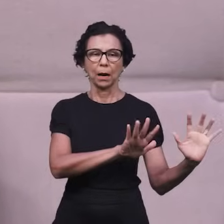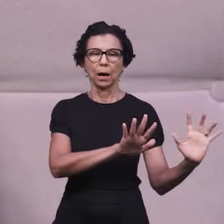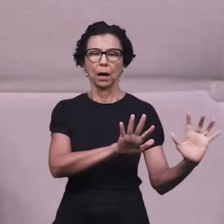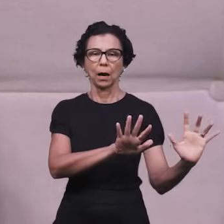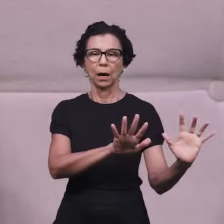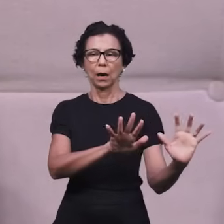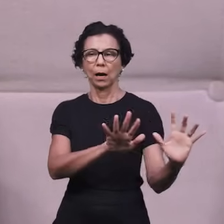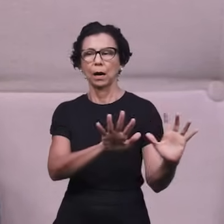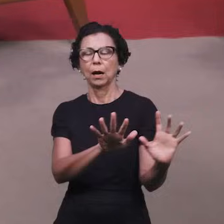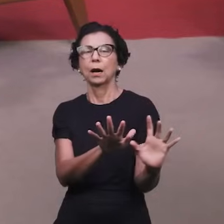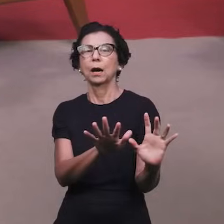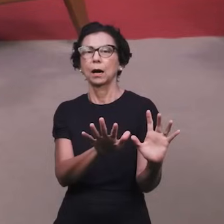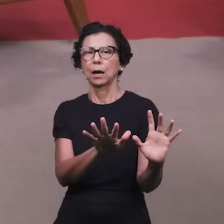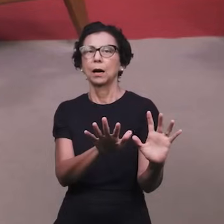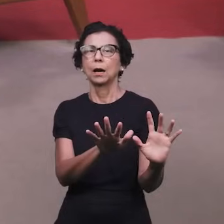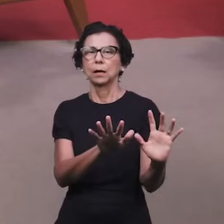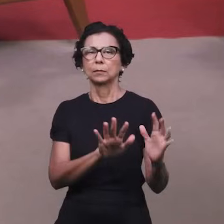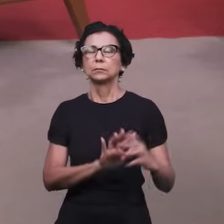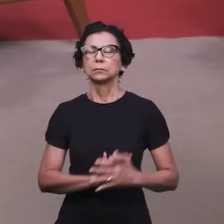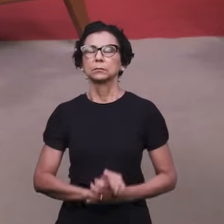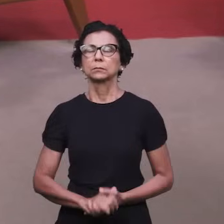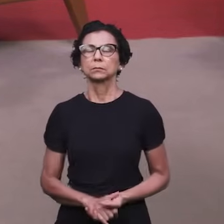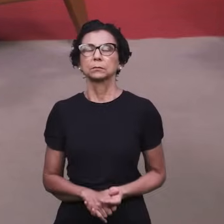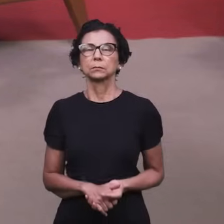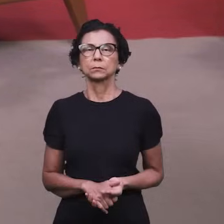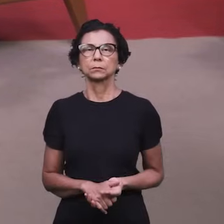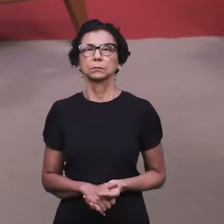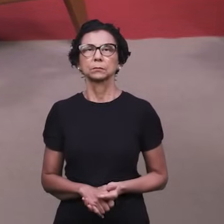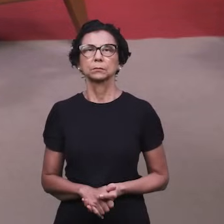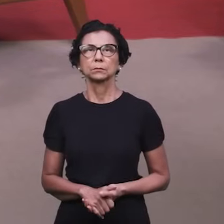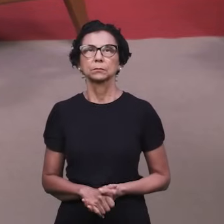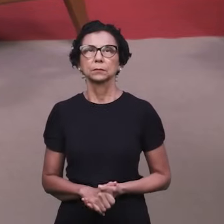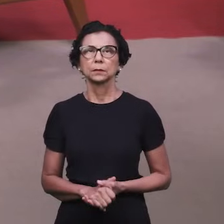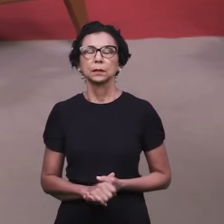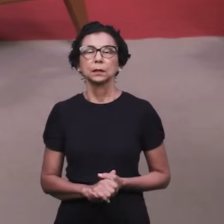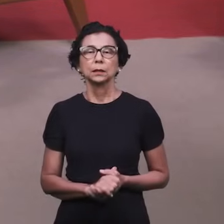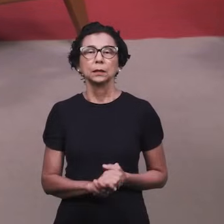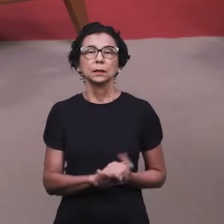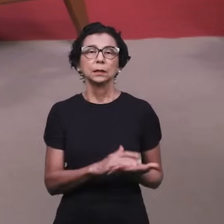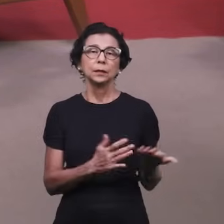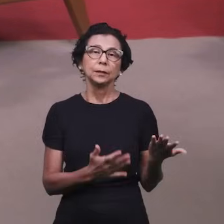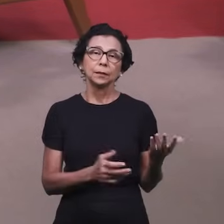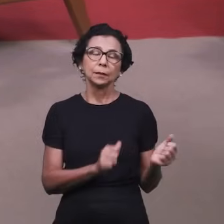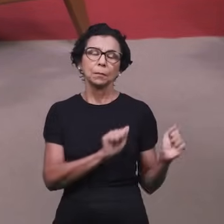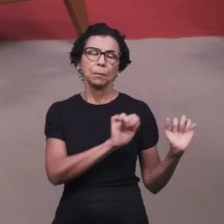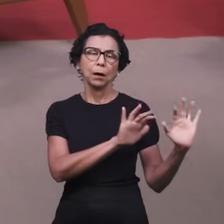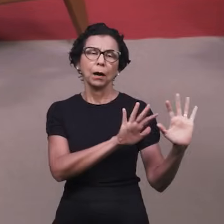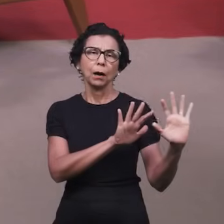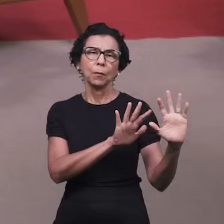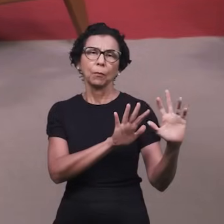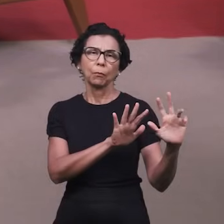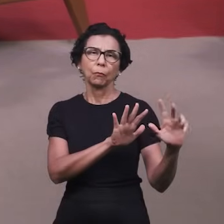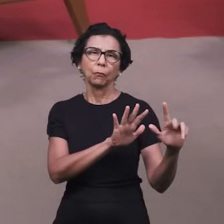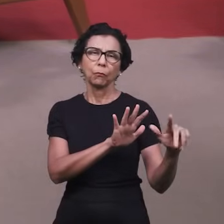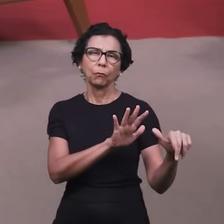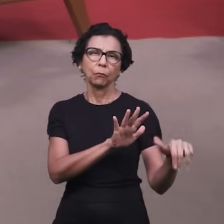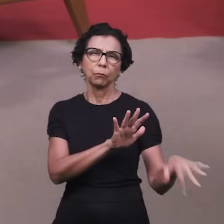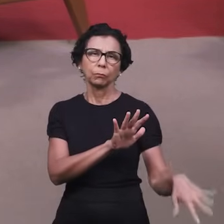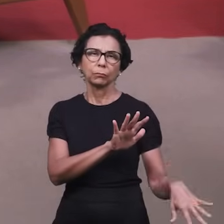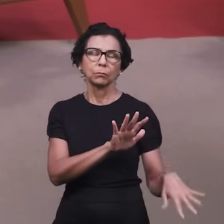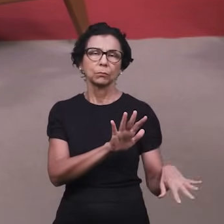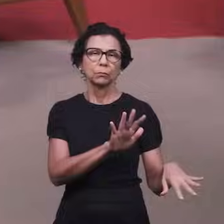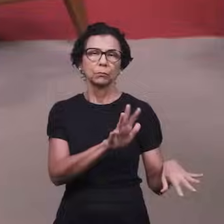é individual. Tanto que quantos ficaram pelo caminho, né?